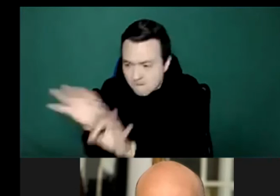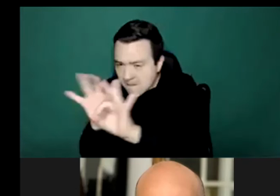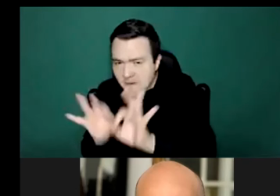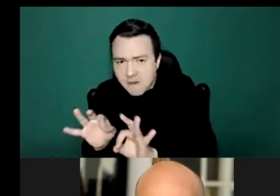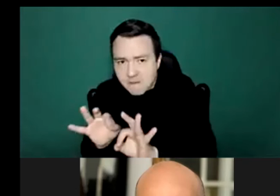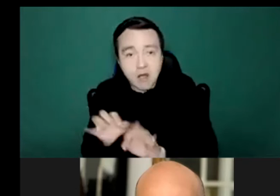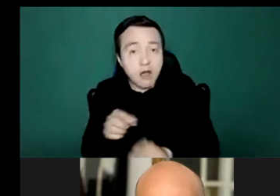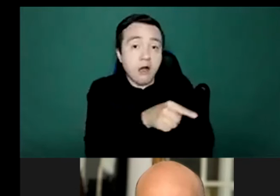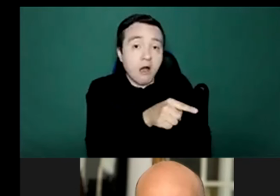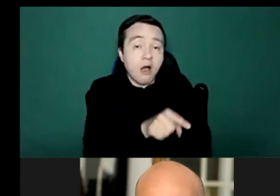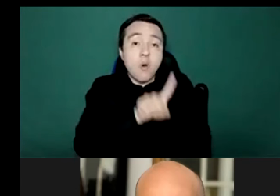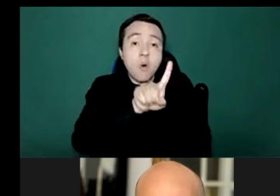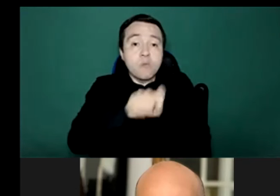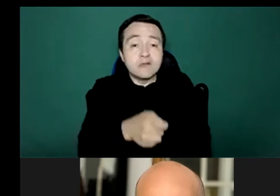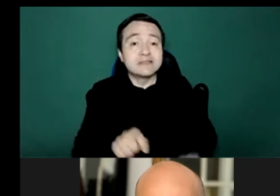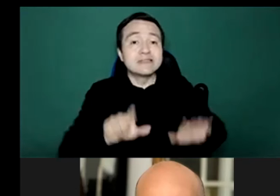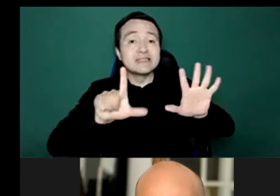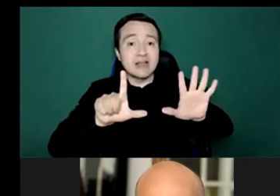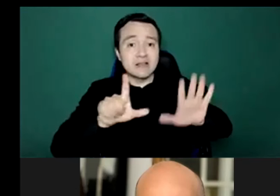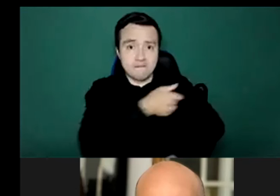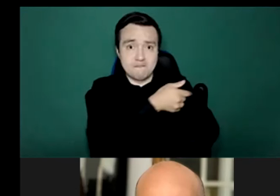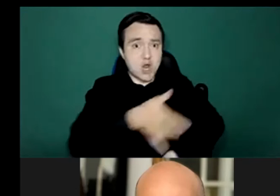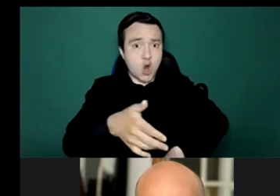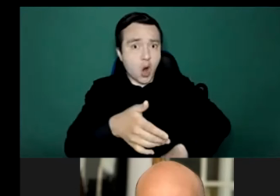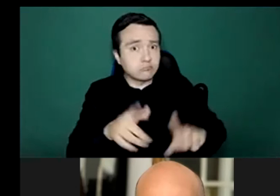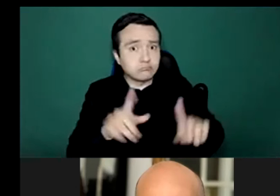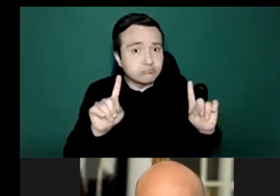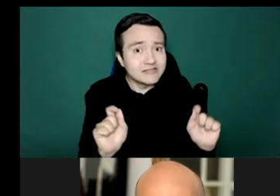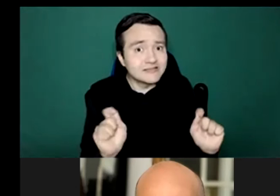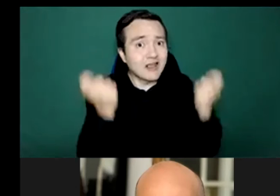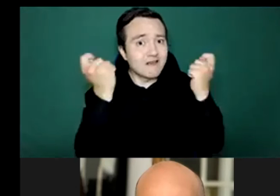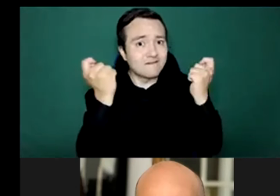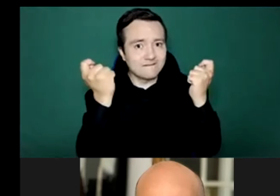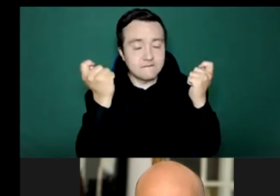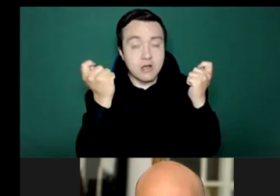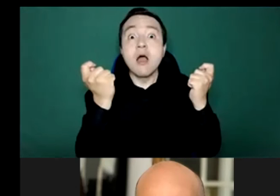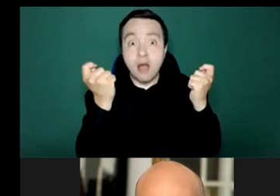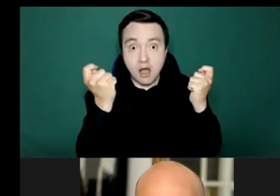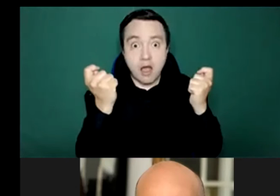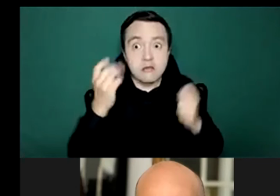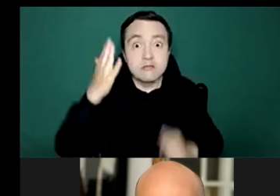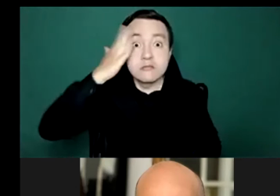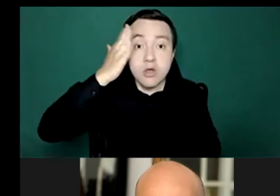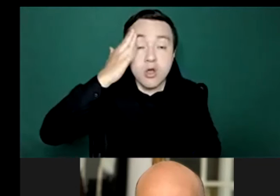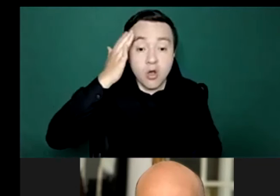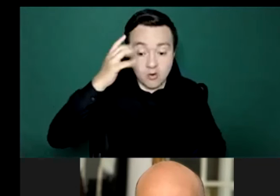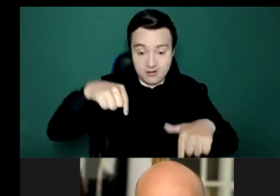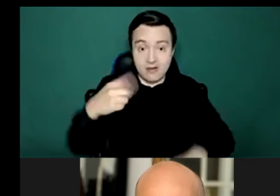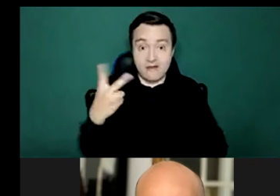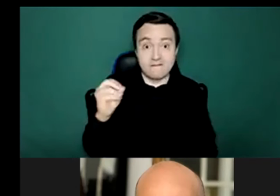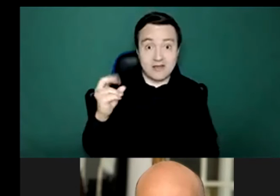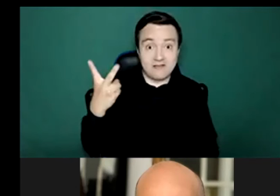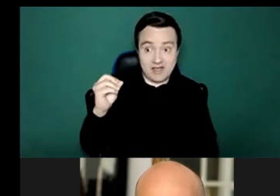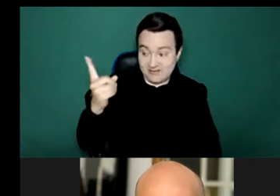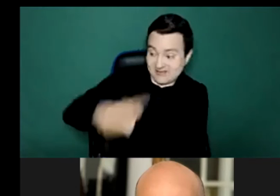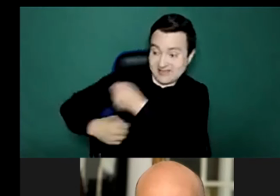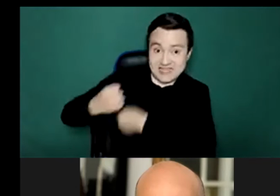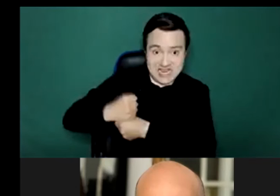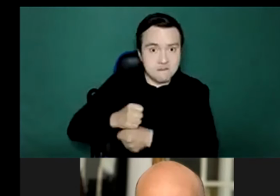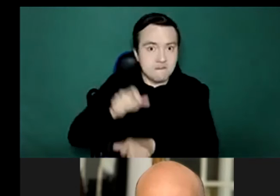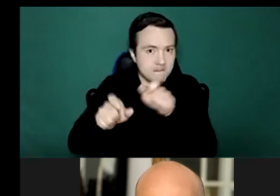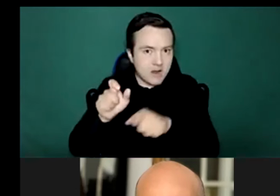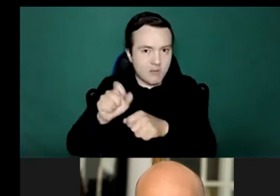mortes reportadas por COVID-19 em las Américas em el ano 2020. Como poderão apreciar, a